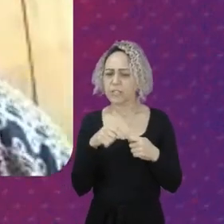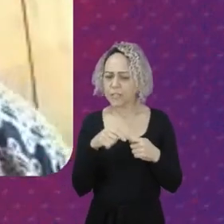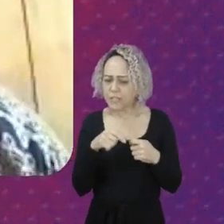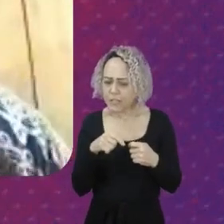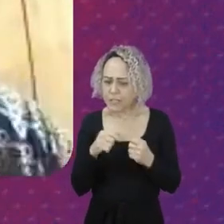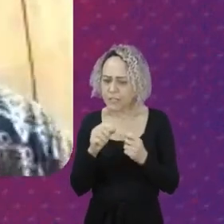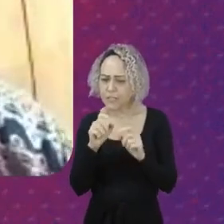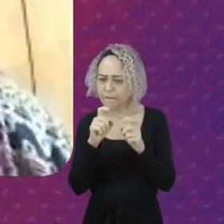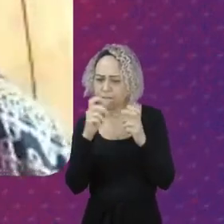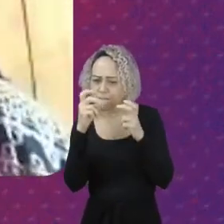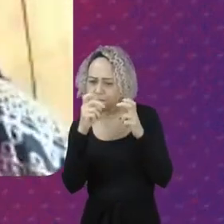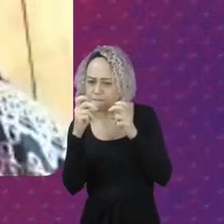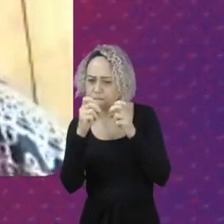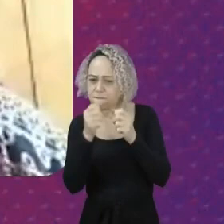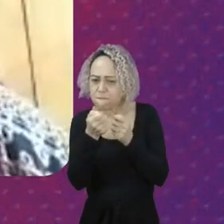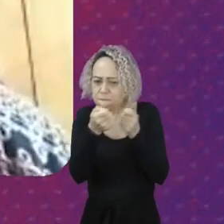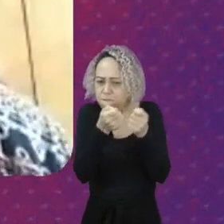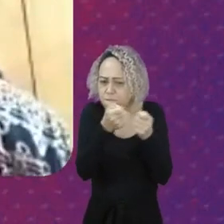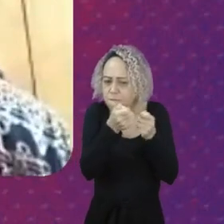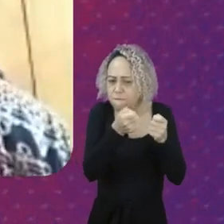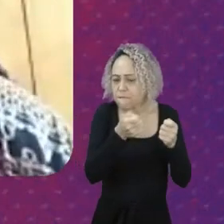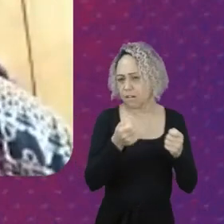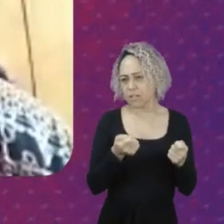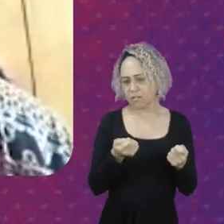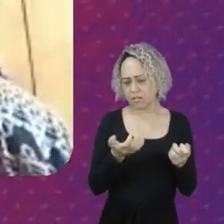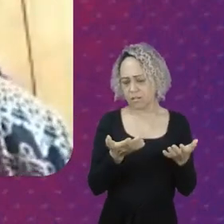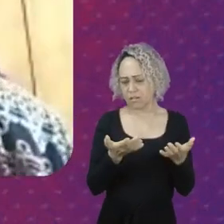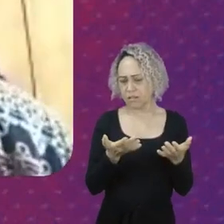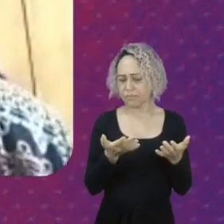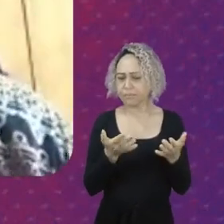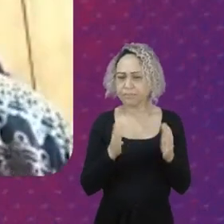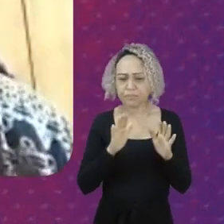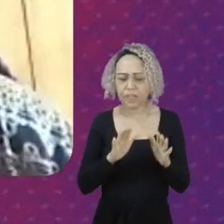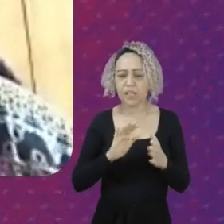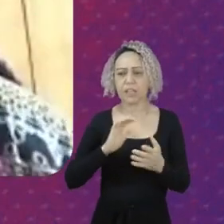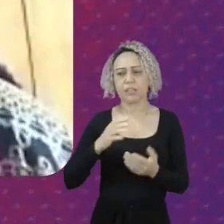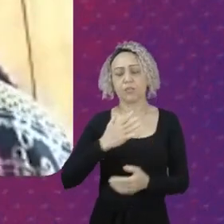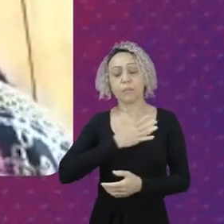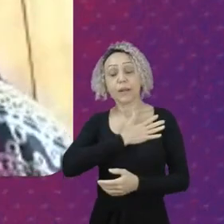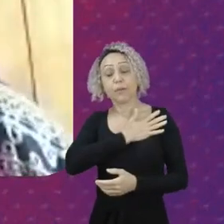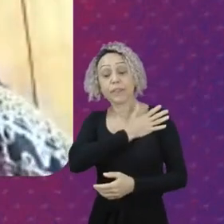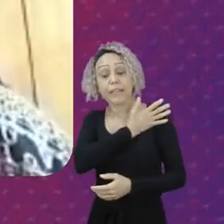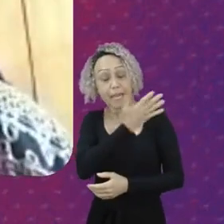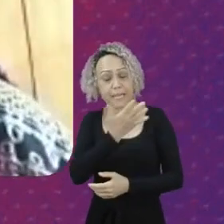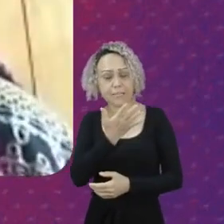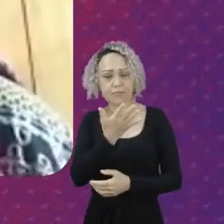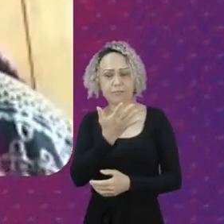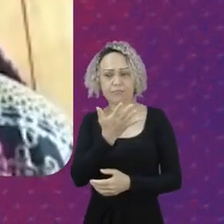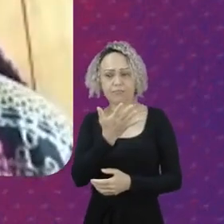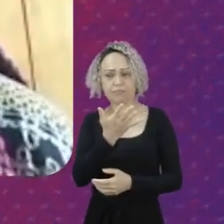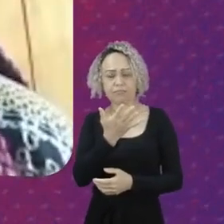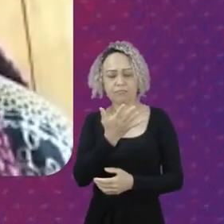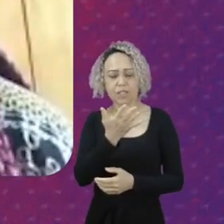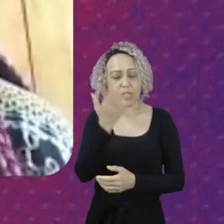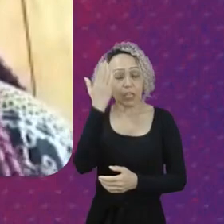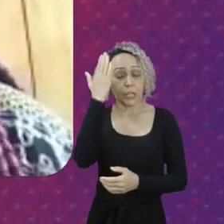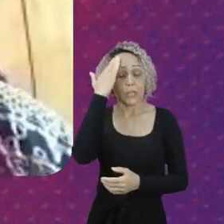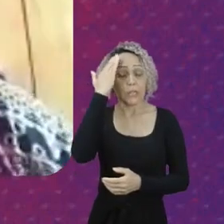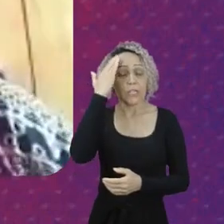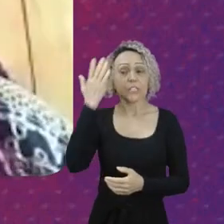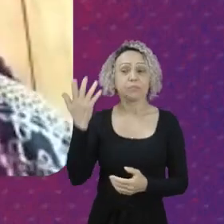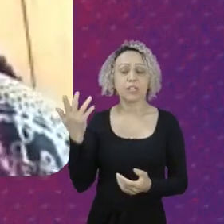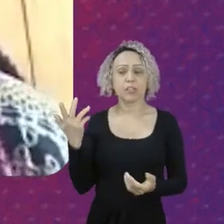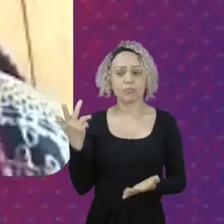contidas. É importante que a gente tenha, inicialmente, essa leitura e esse entendimento da